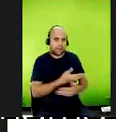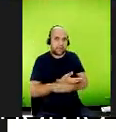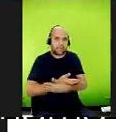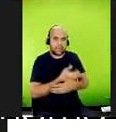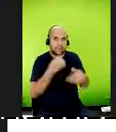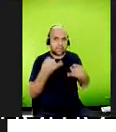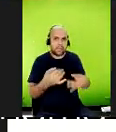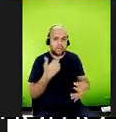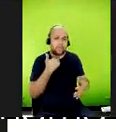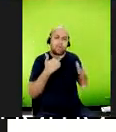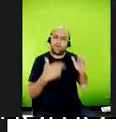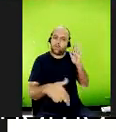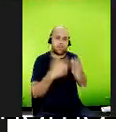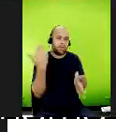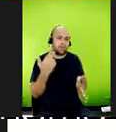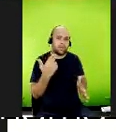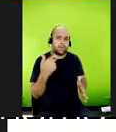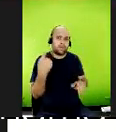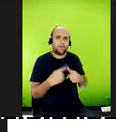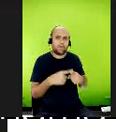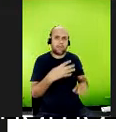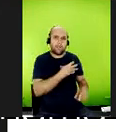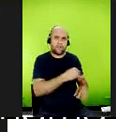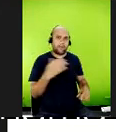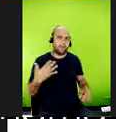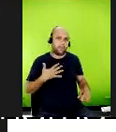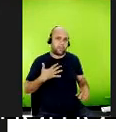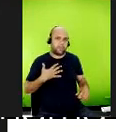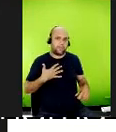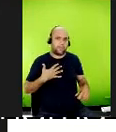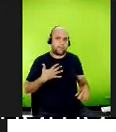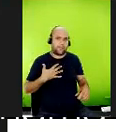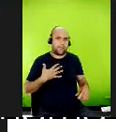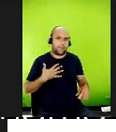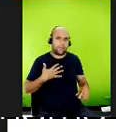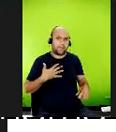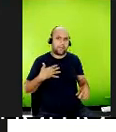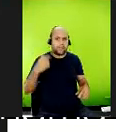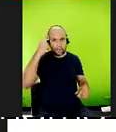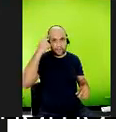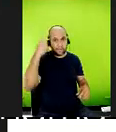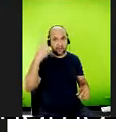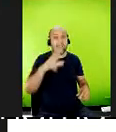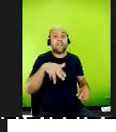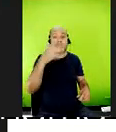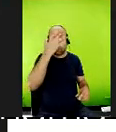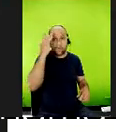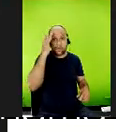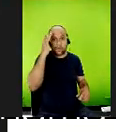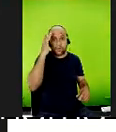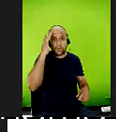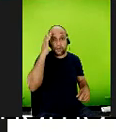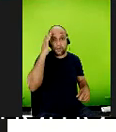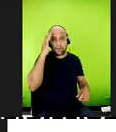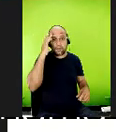não posso operar é esse menino porque ele é meu filho na cabeça de vocês Quem seria essa pessoa e na cabeça